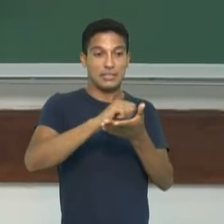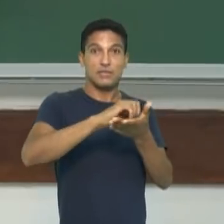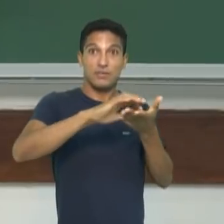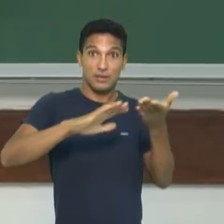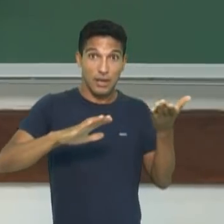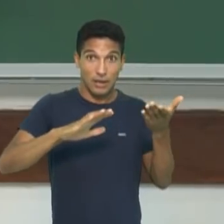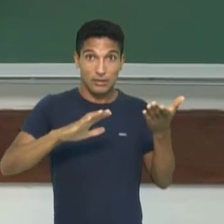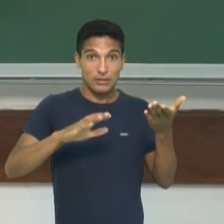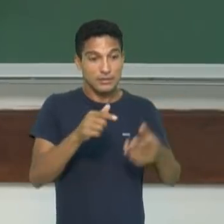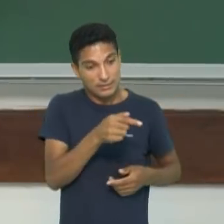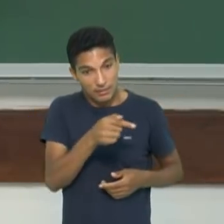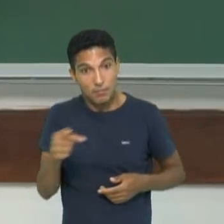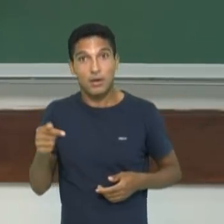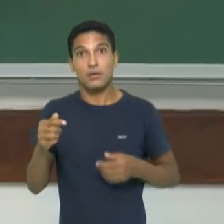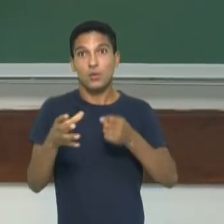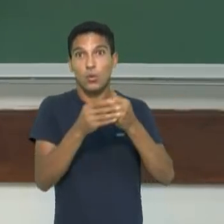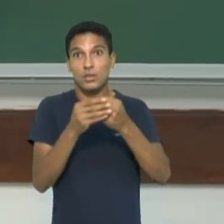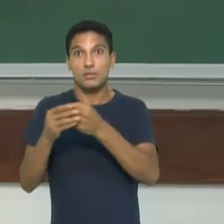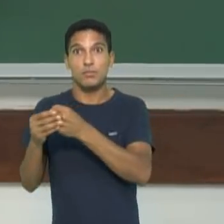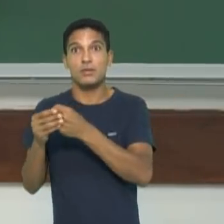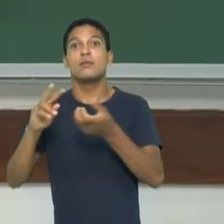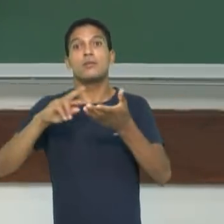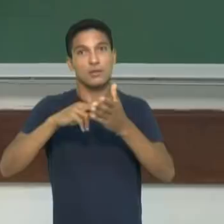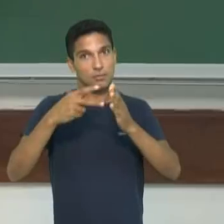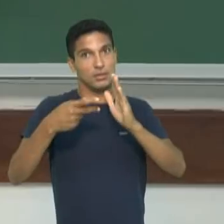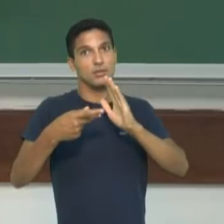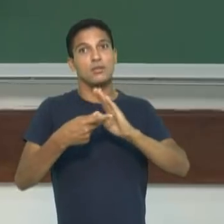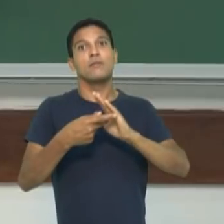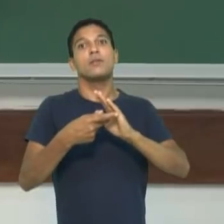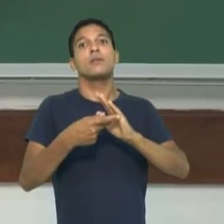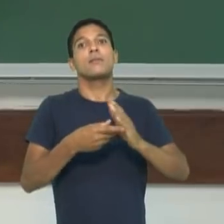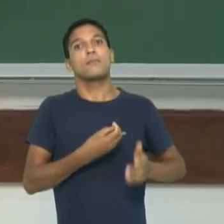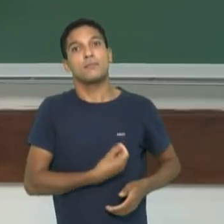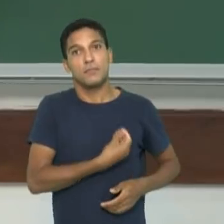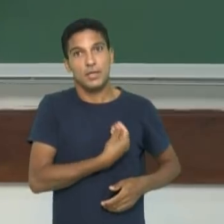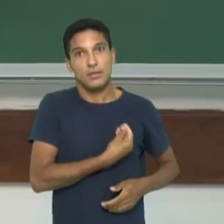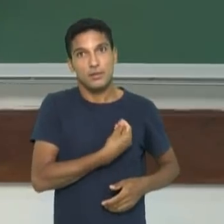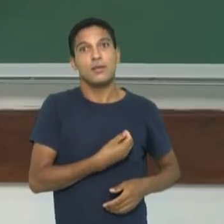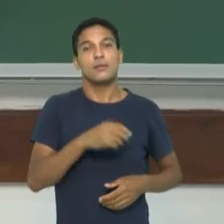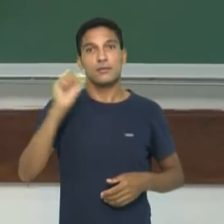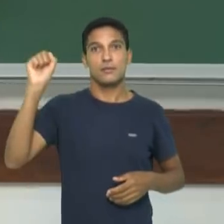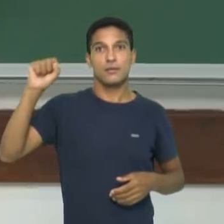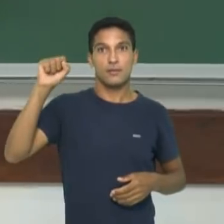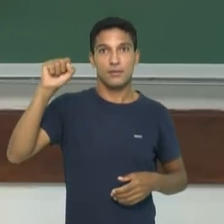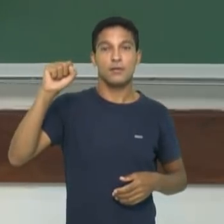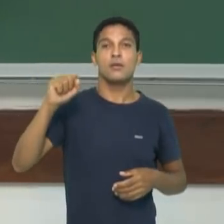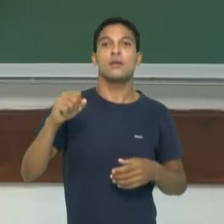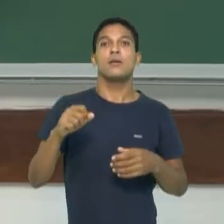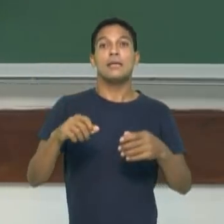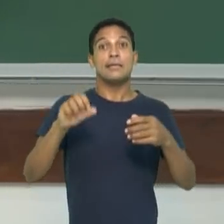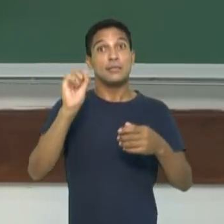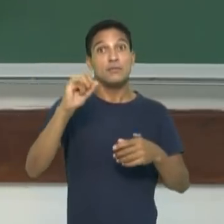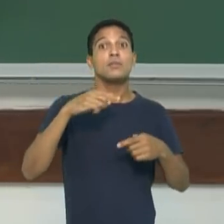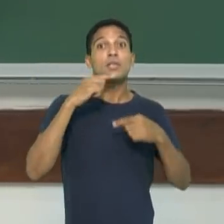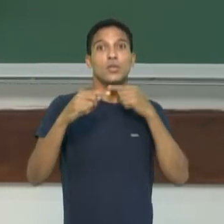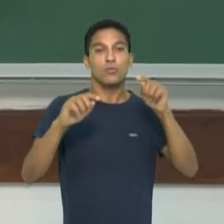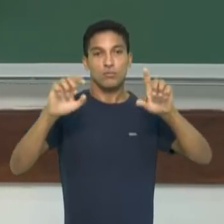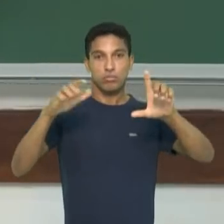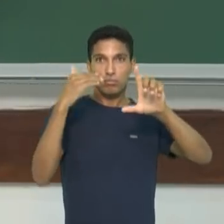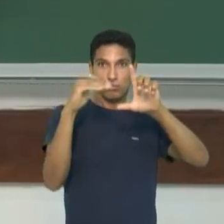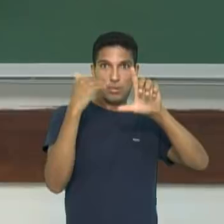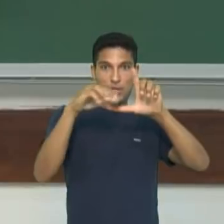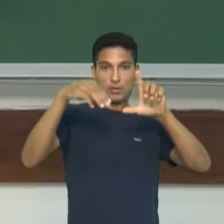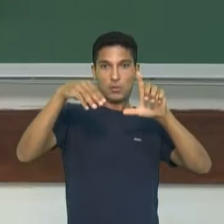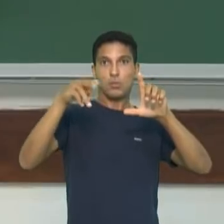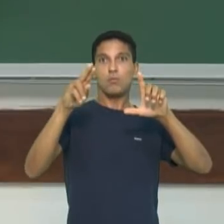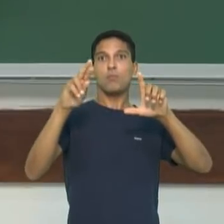sim. Então, vocês já sabem, entra lá, faz a atividade, envia para o seu professor. Se tiver alguma dúvida, coloca, posta